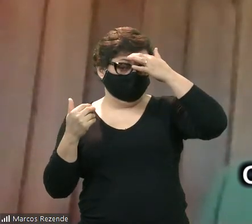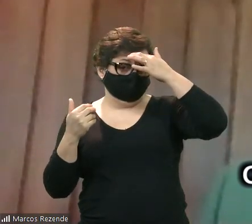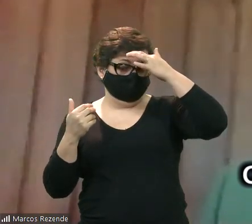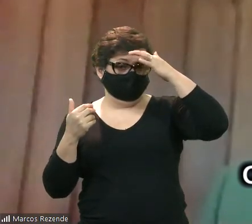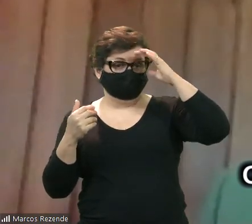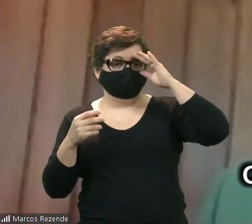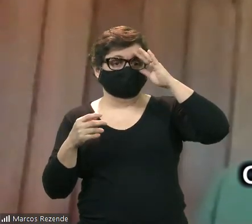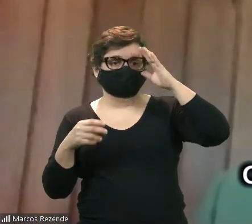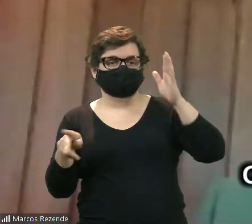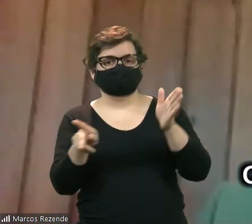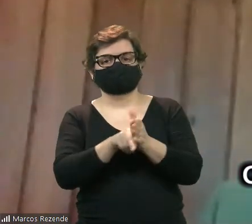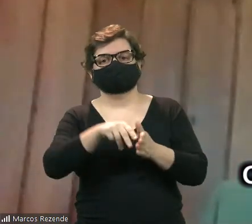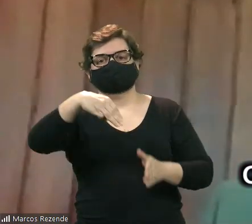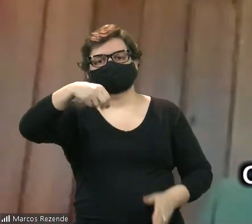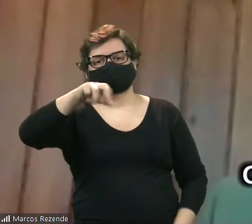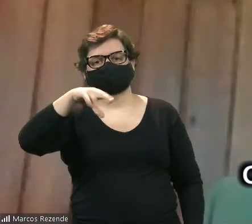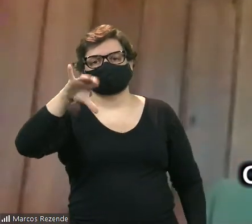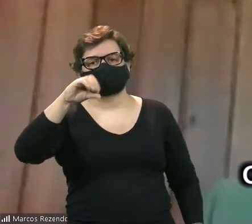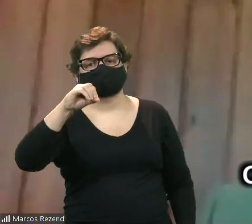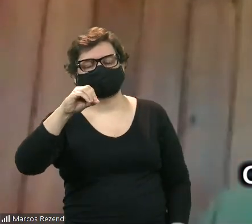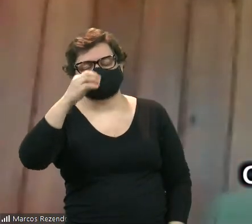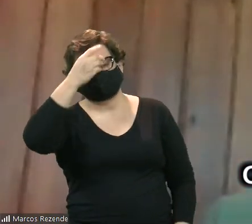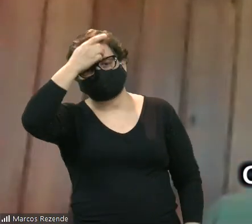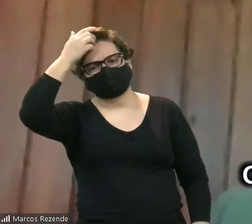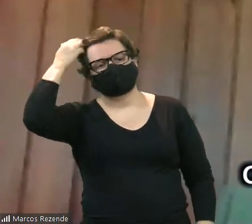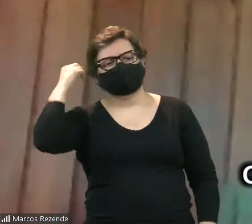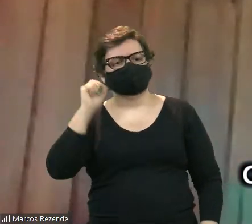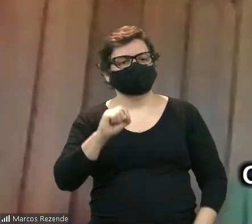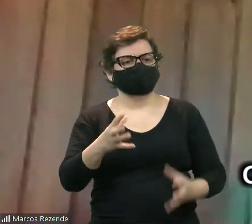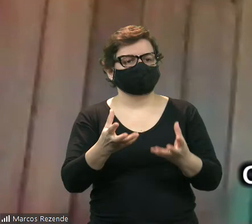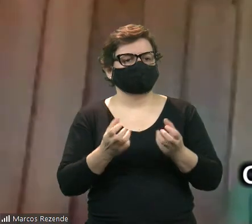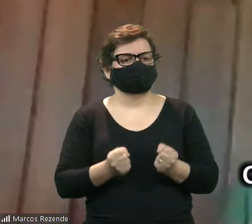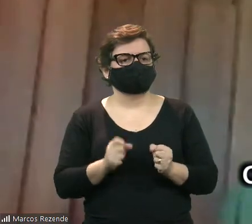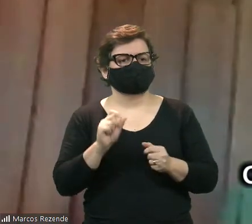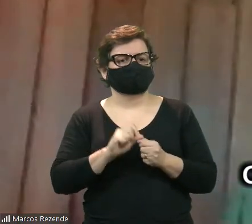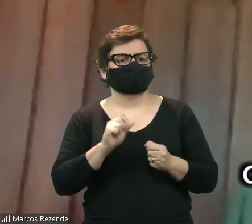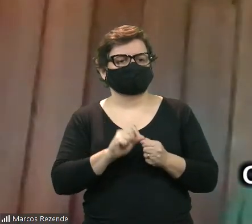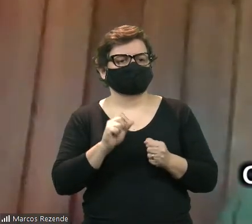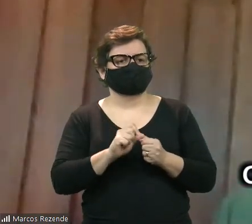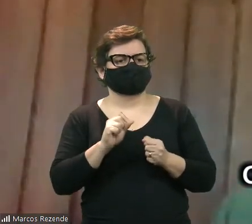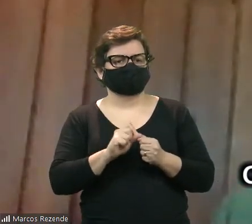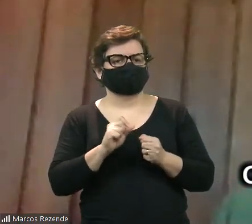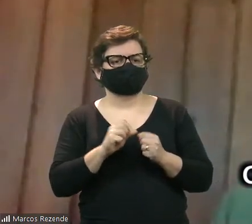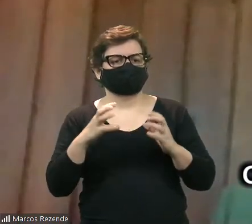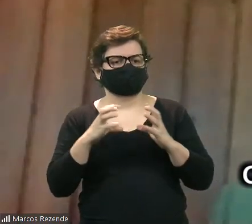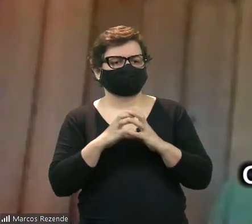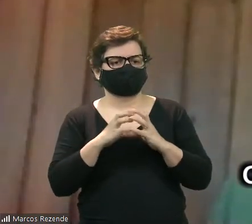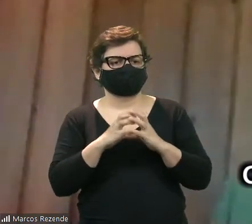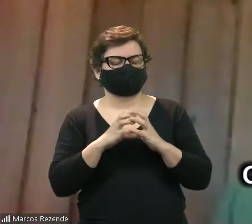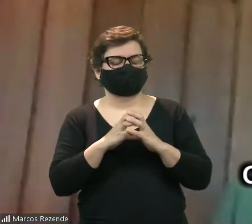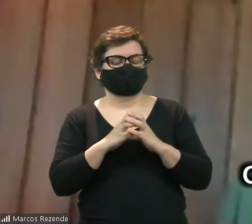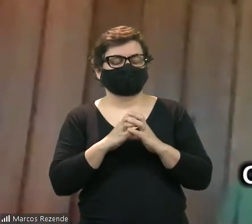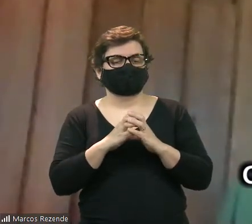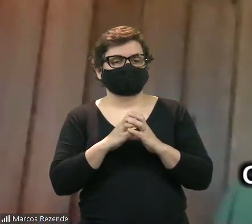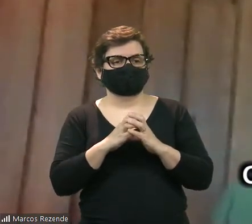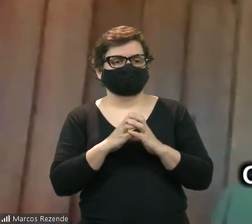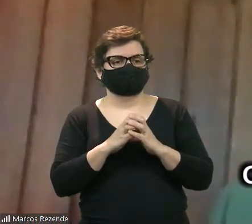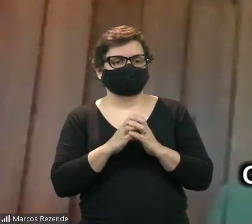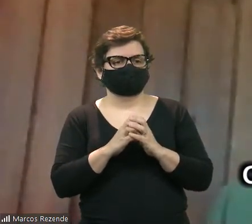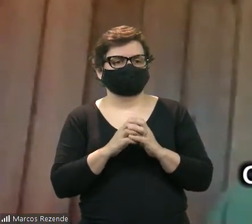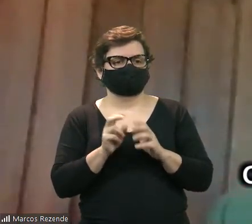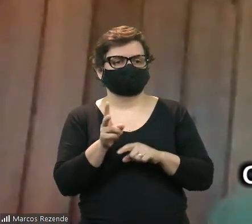de autoria do vereador Maurício Roberto. Os vereadores que aprovam a formação dessa comissão de